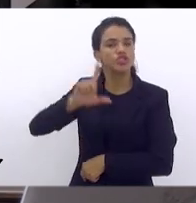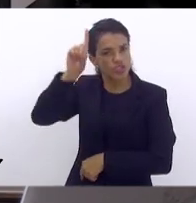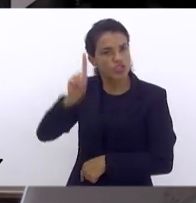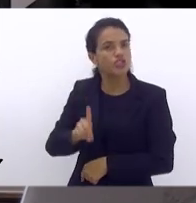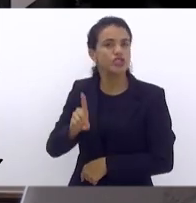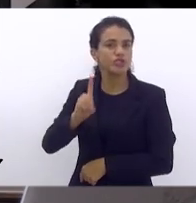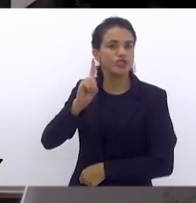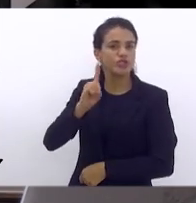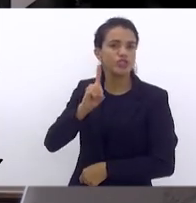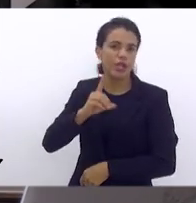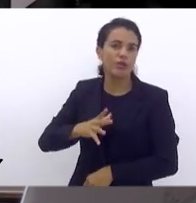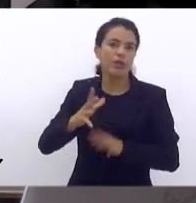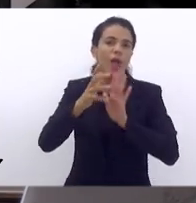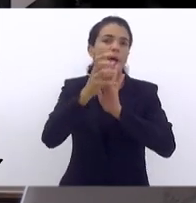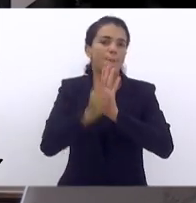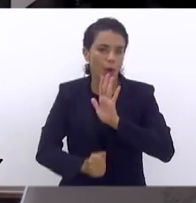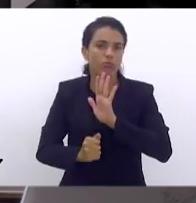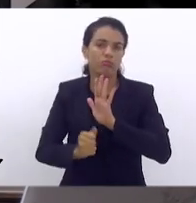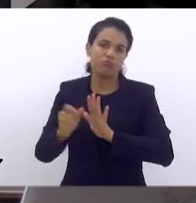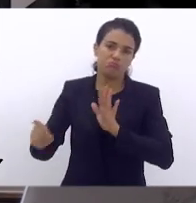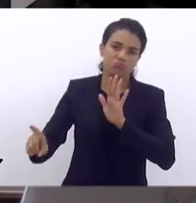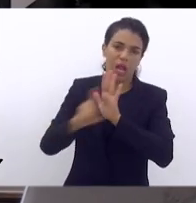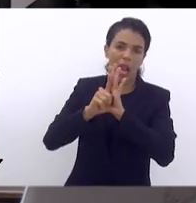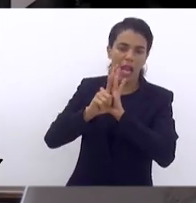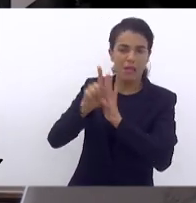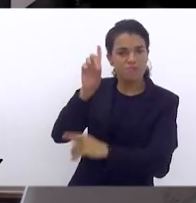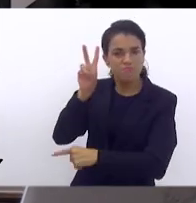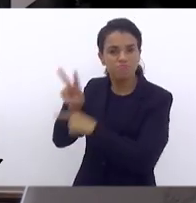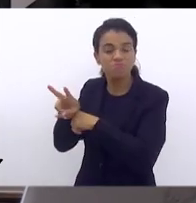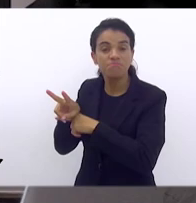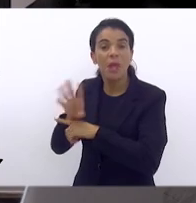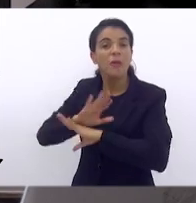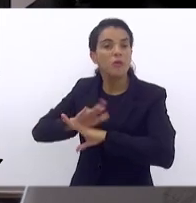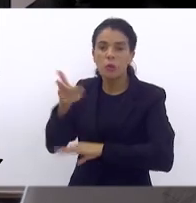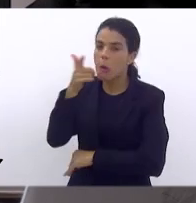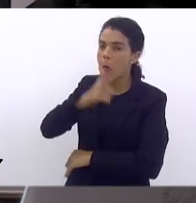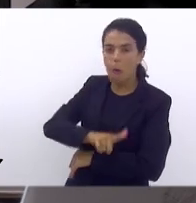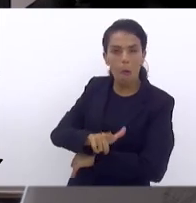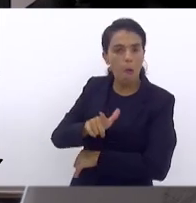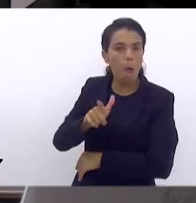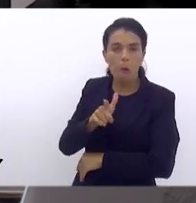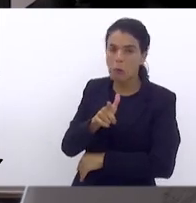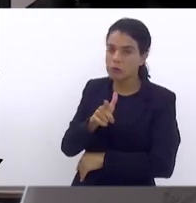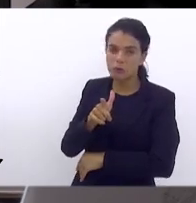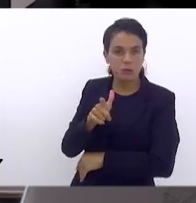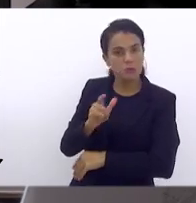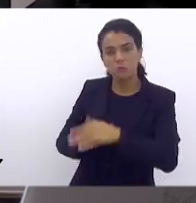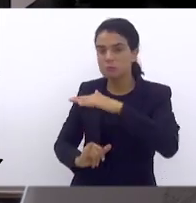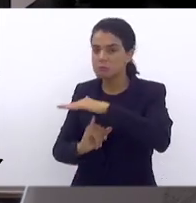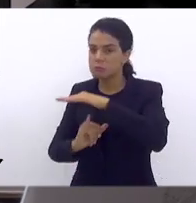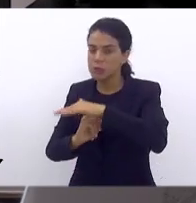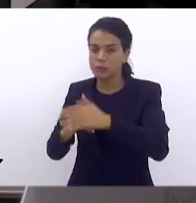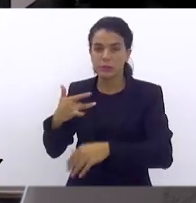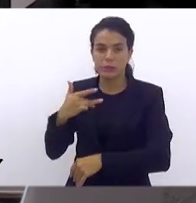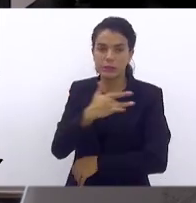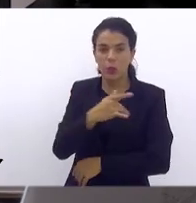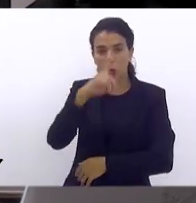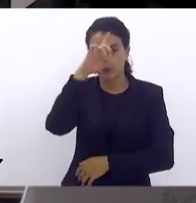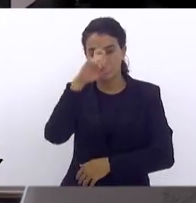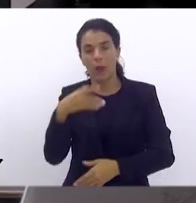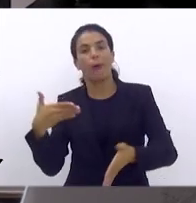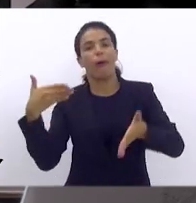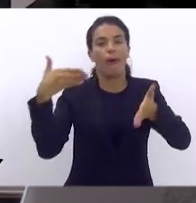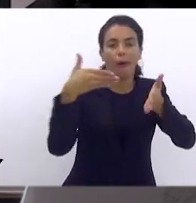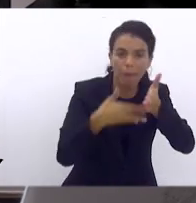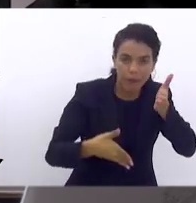de interromper a gravidez né por lei não conseguiu na instituição de saúde né no